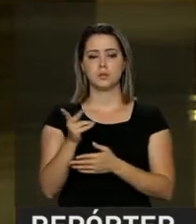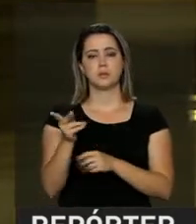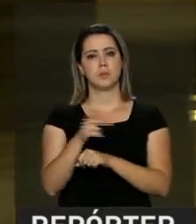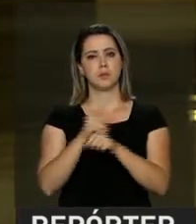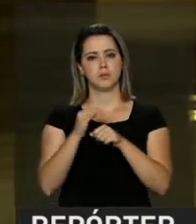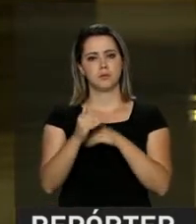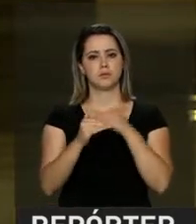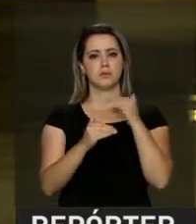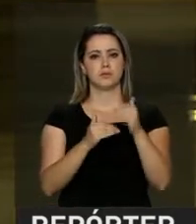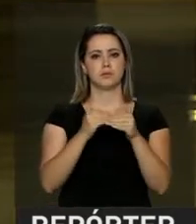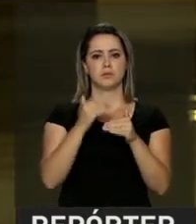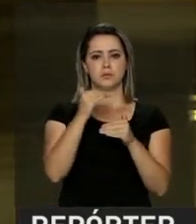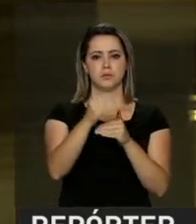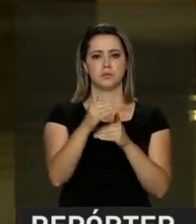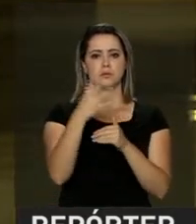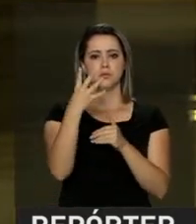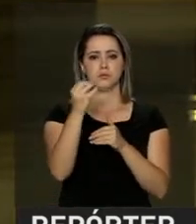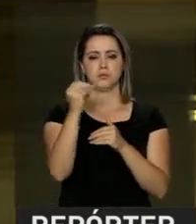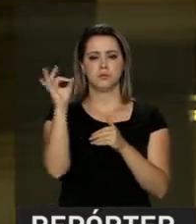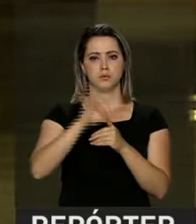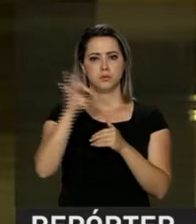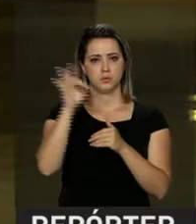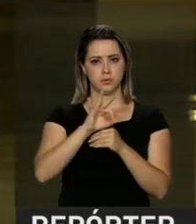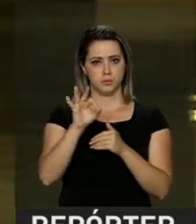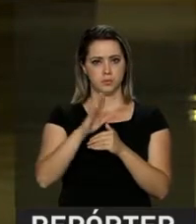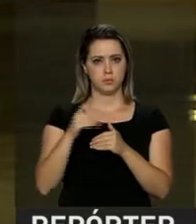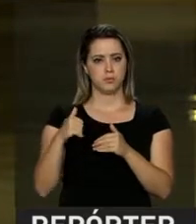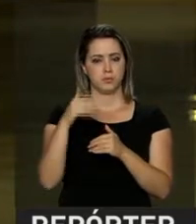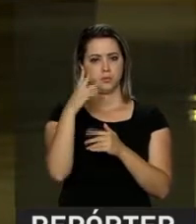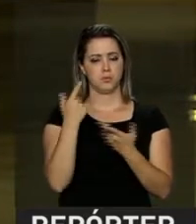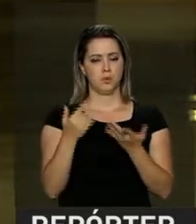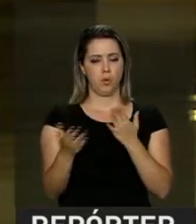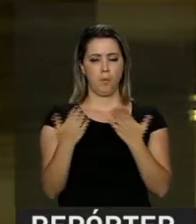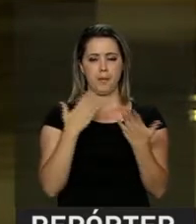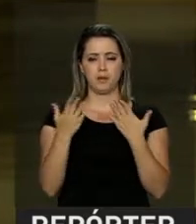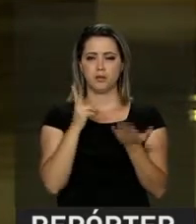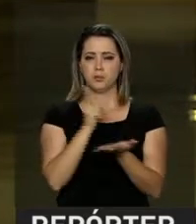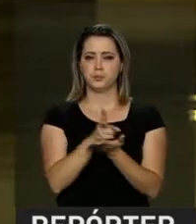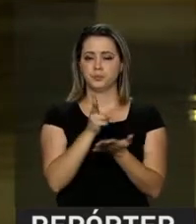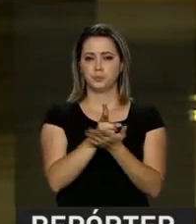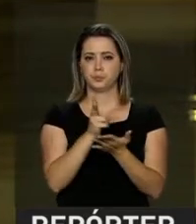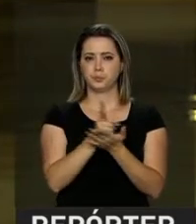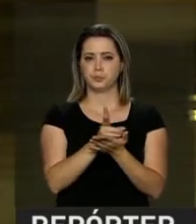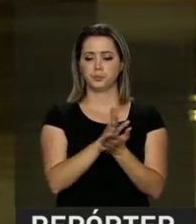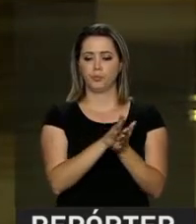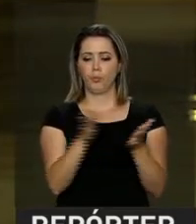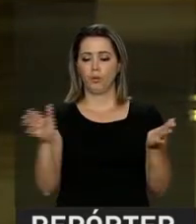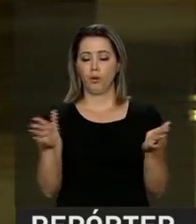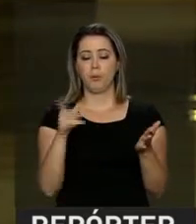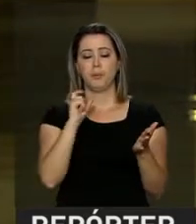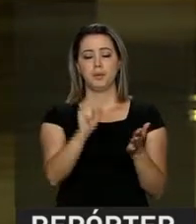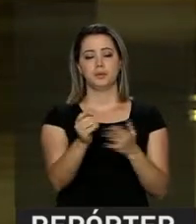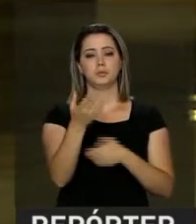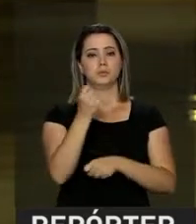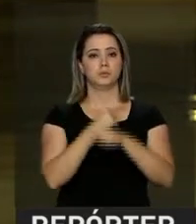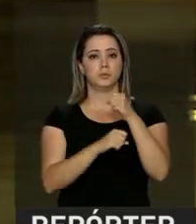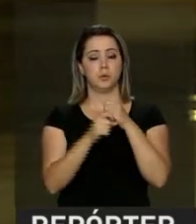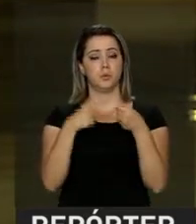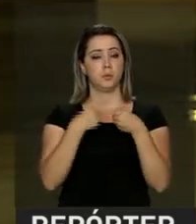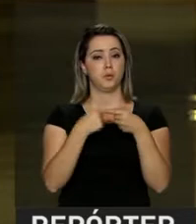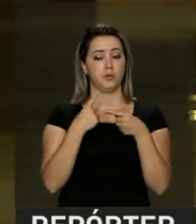nos últimos cinco meses em qom com o mesmo período do ano passado isso é reflexo da recuperação